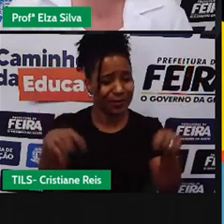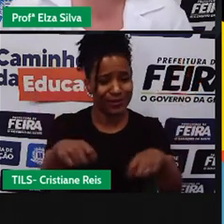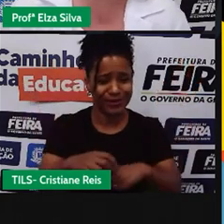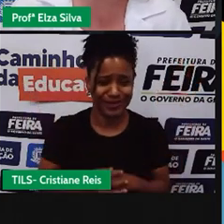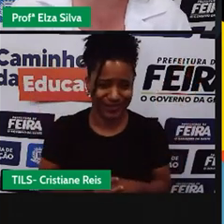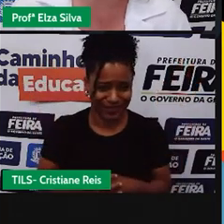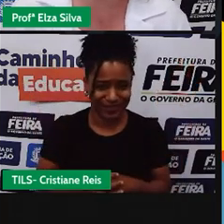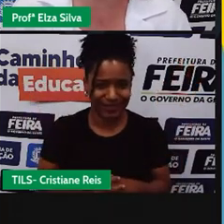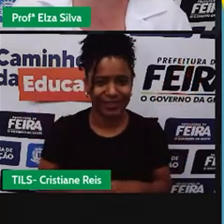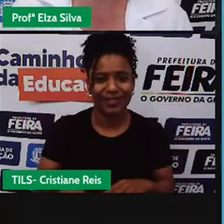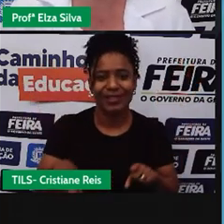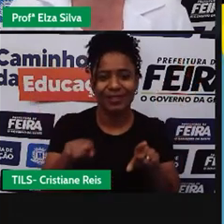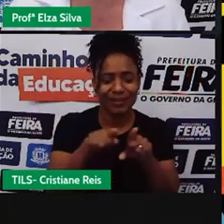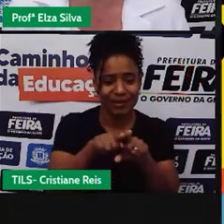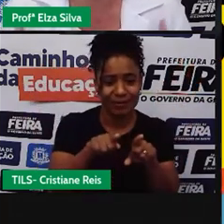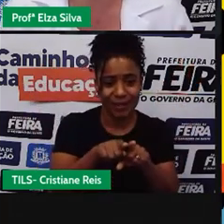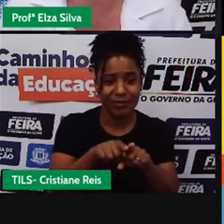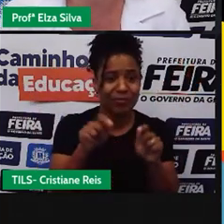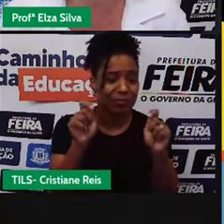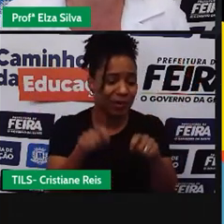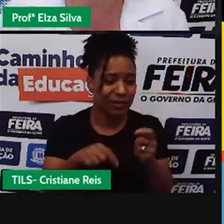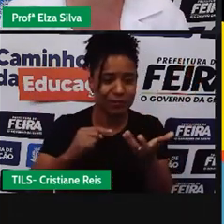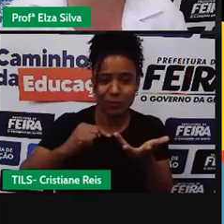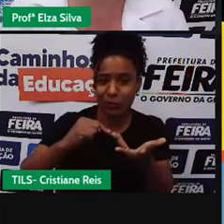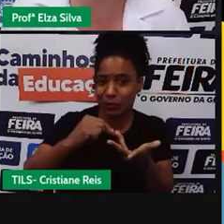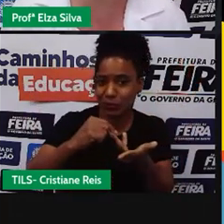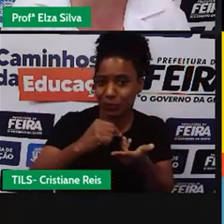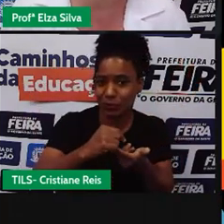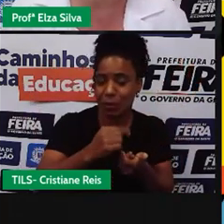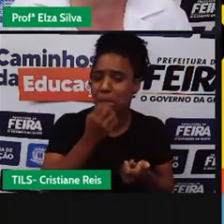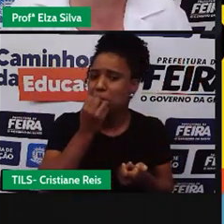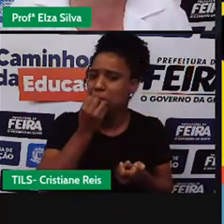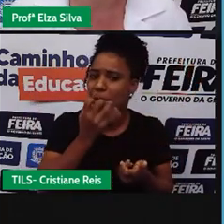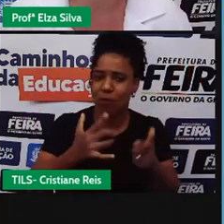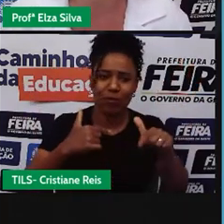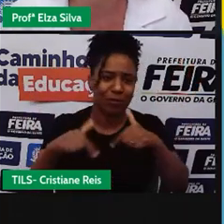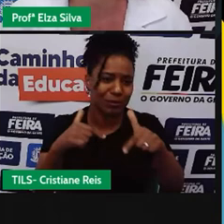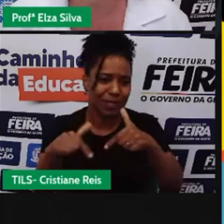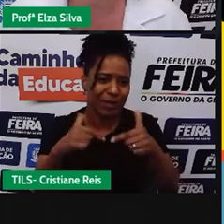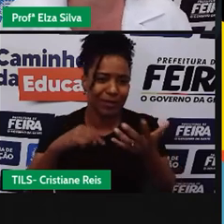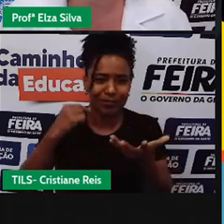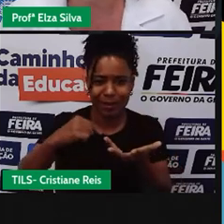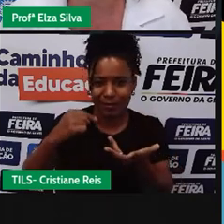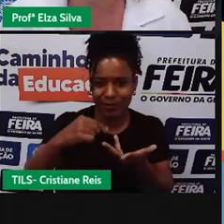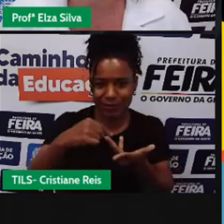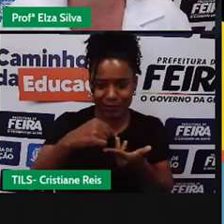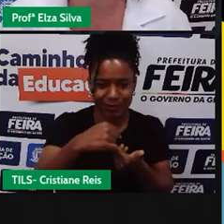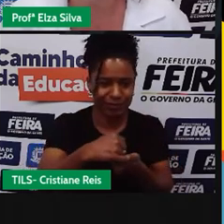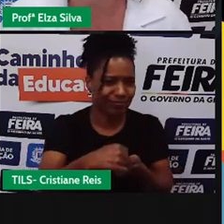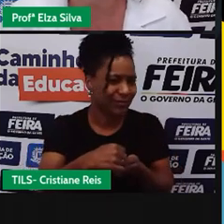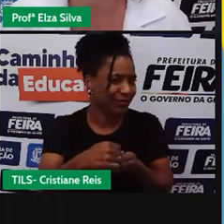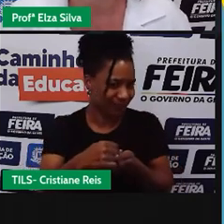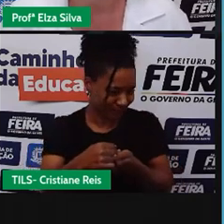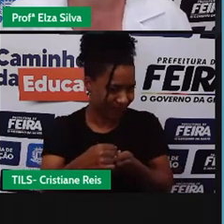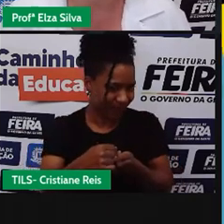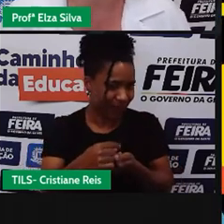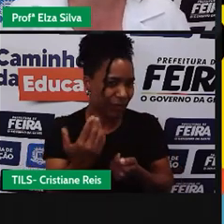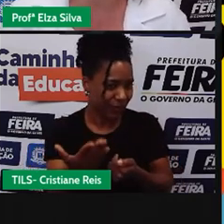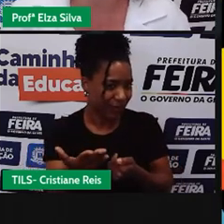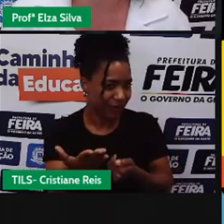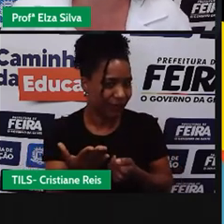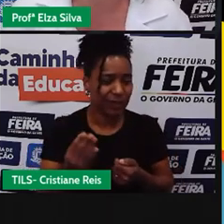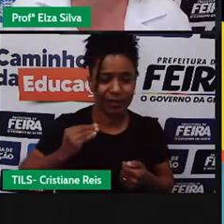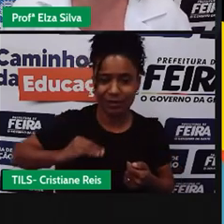ofereça vantagens para que o candidato se interesse pela vaga. Good salary and benefits, for example.